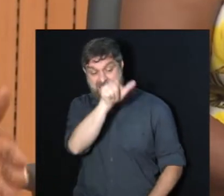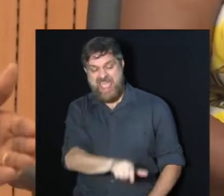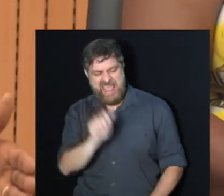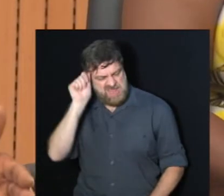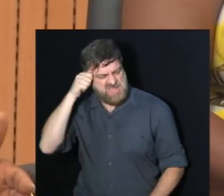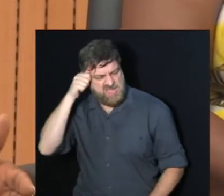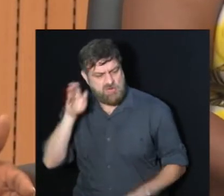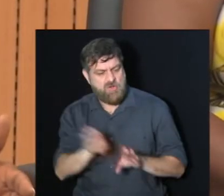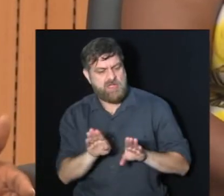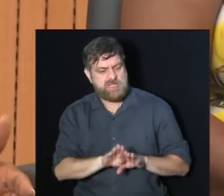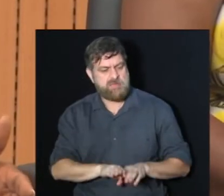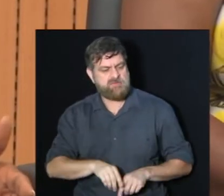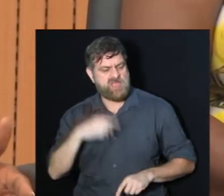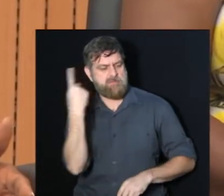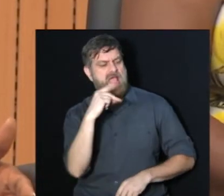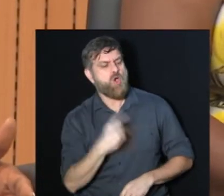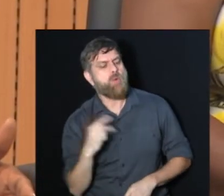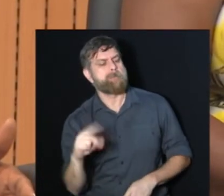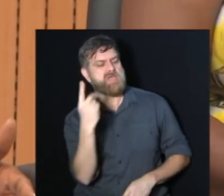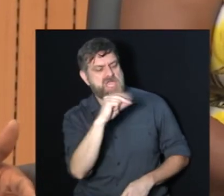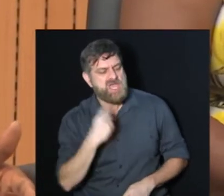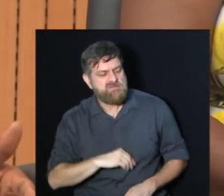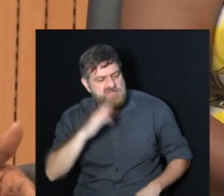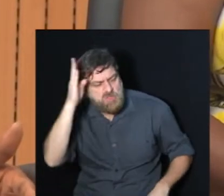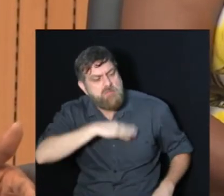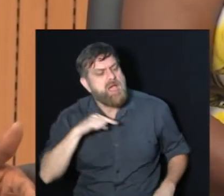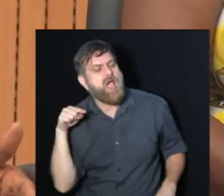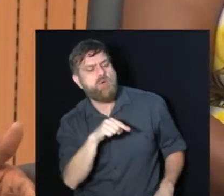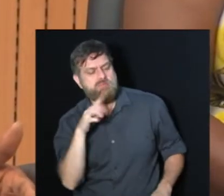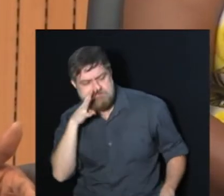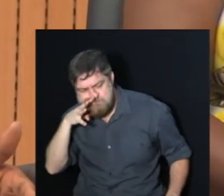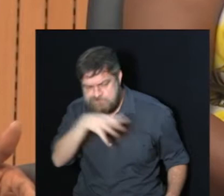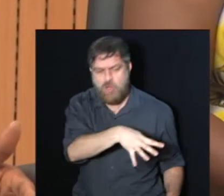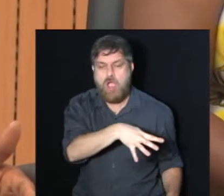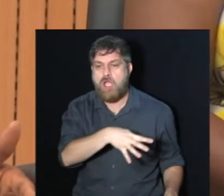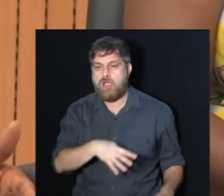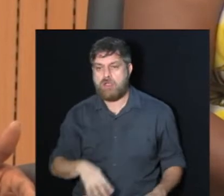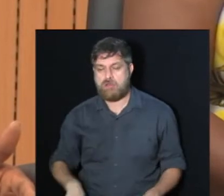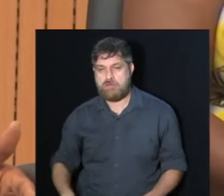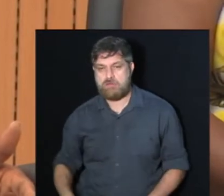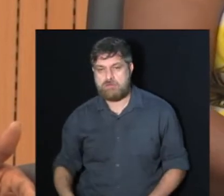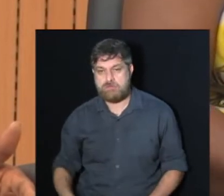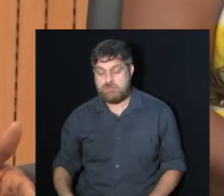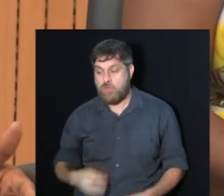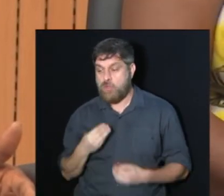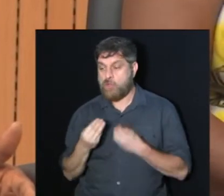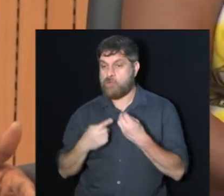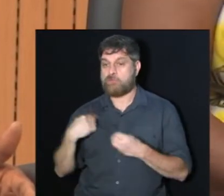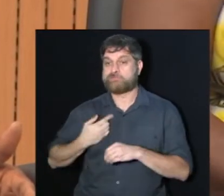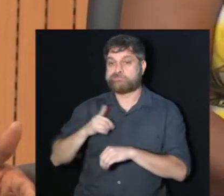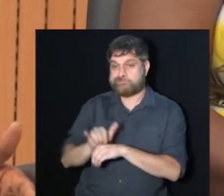outra porque ele está na macumba. Então, o que fazer para que a gente possa